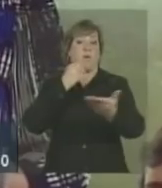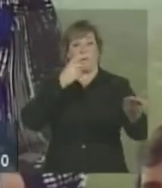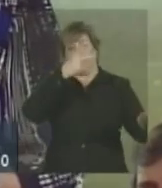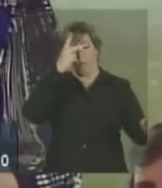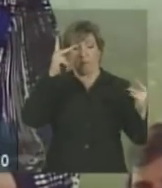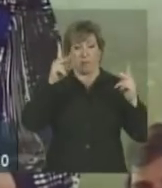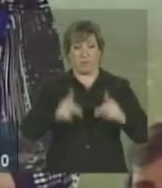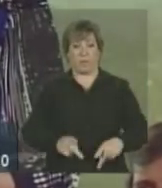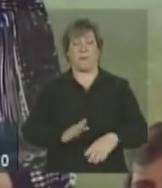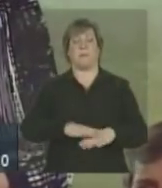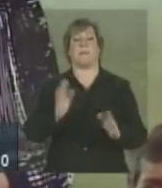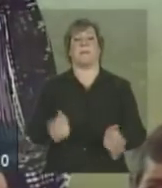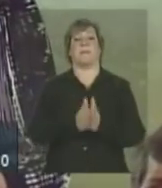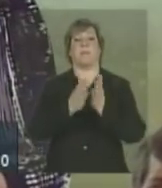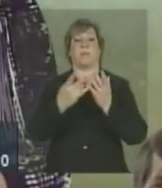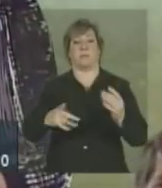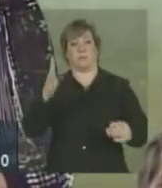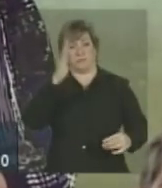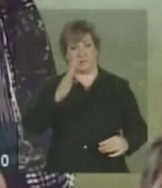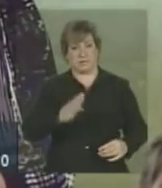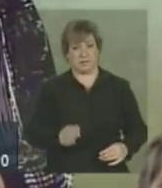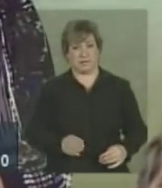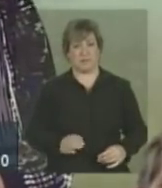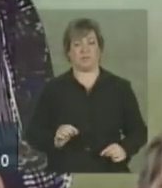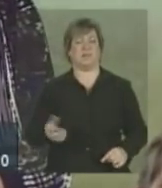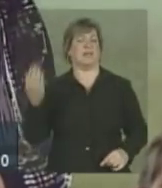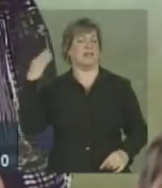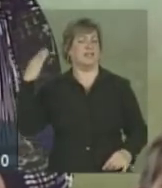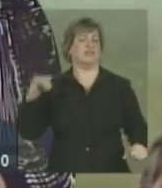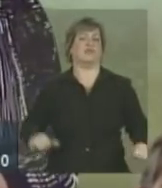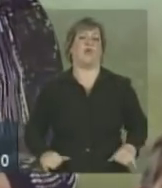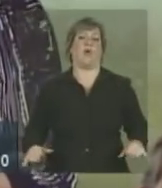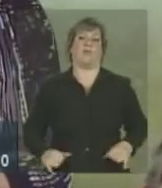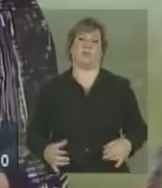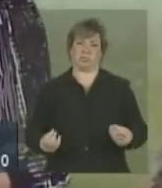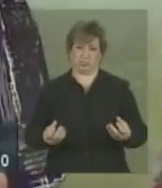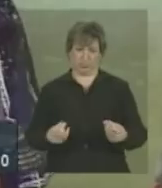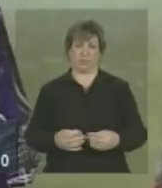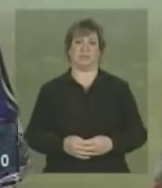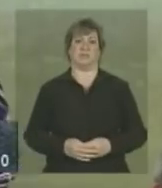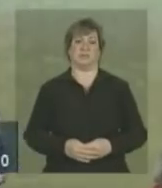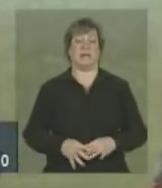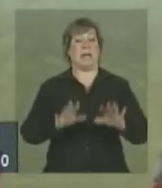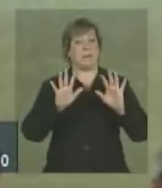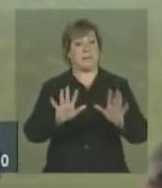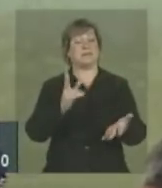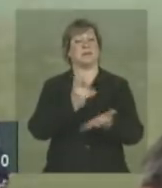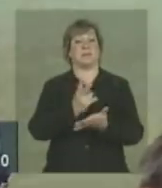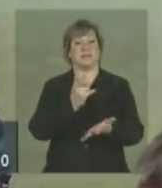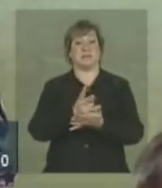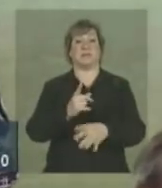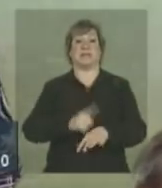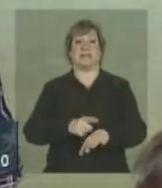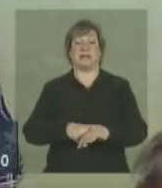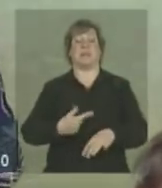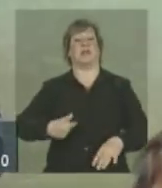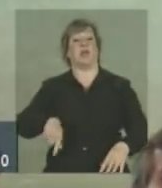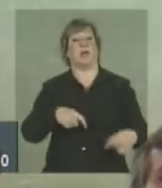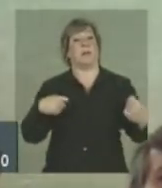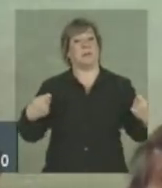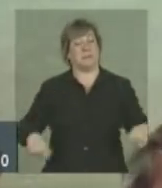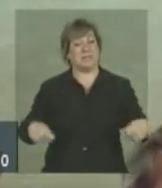população mais pobre do Brasil, que sempre foi marginalizada. Mas, ao mesmo tempo, nós temos de dar